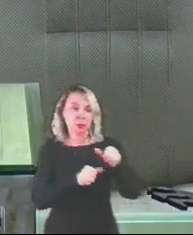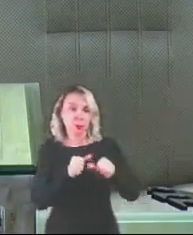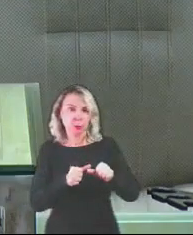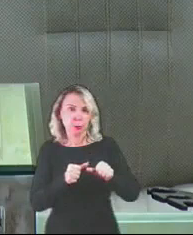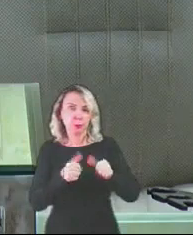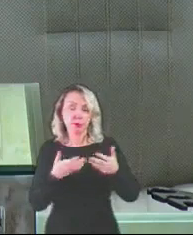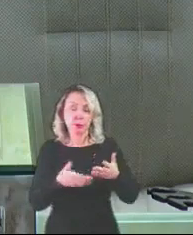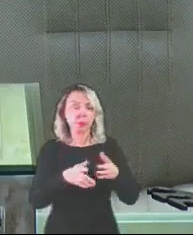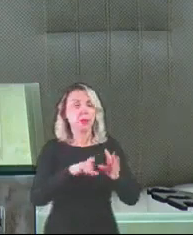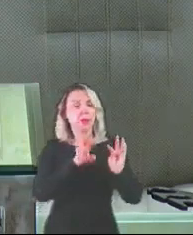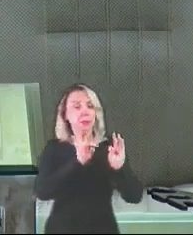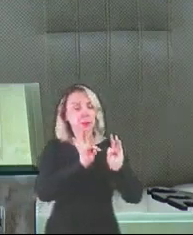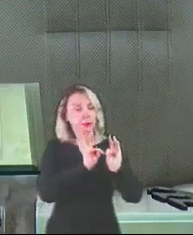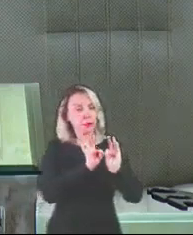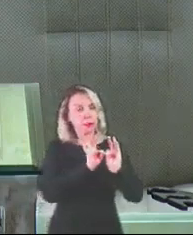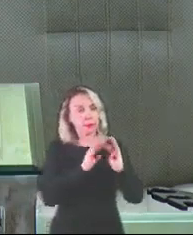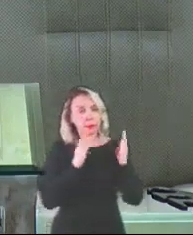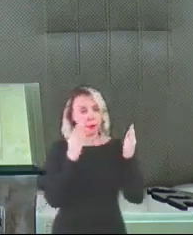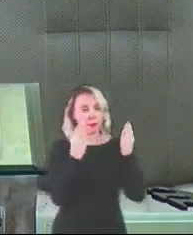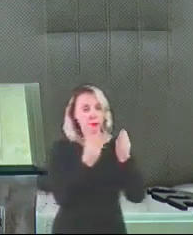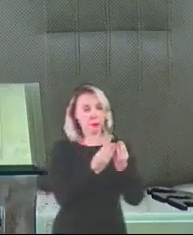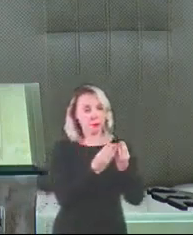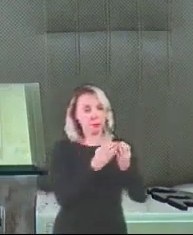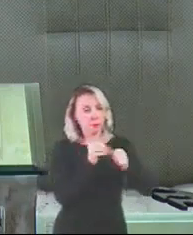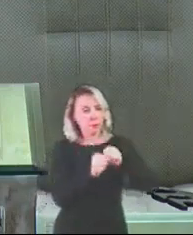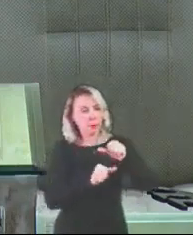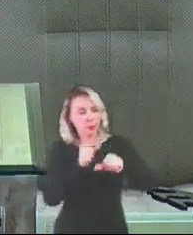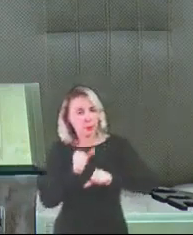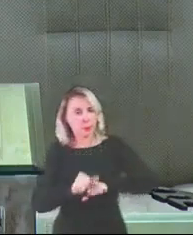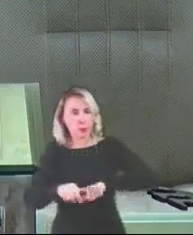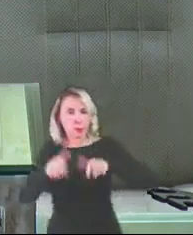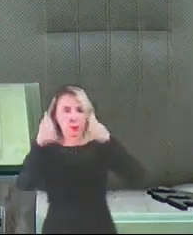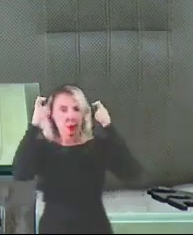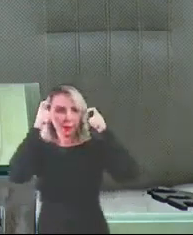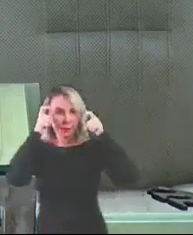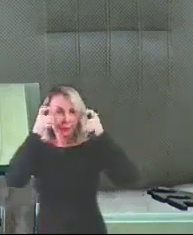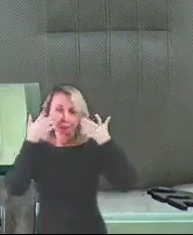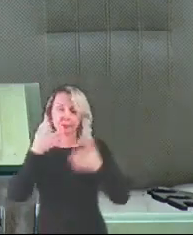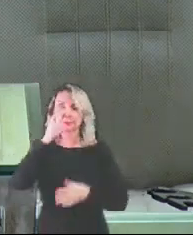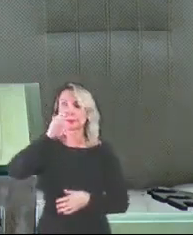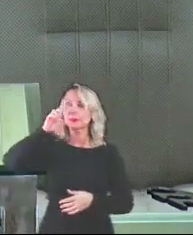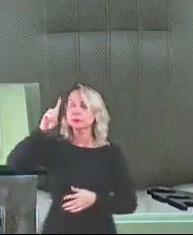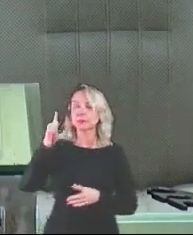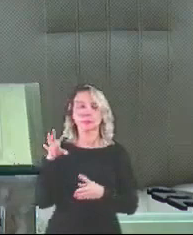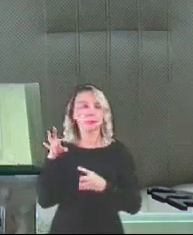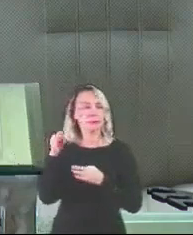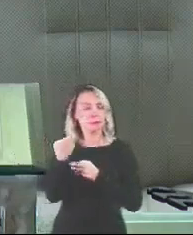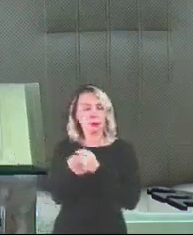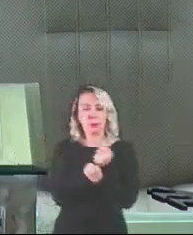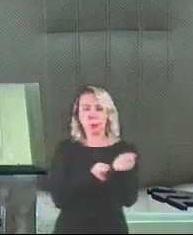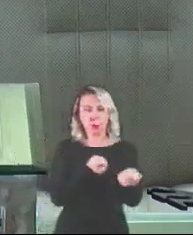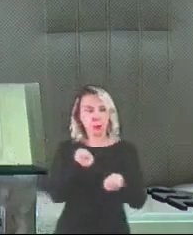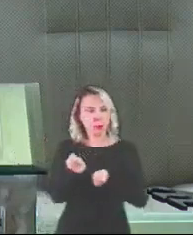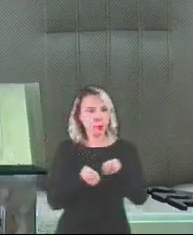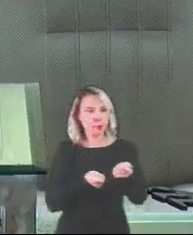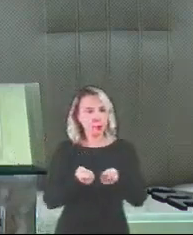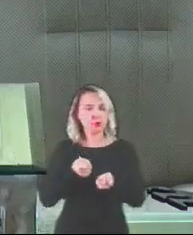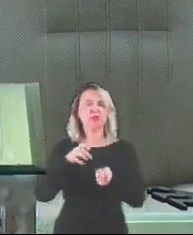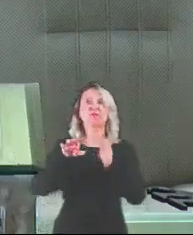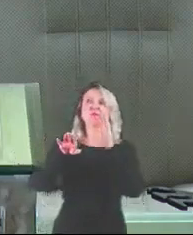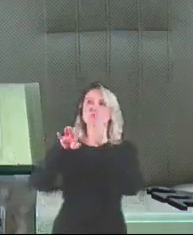para reino. E Deus estava sempre no controle de tudo. Deus nunca perdeu o controle da história,